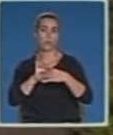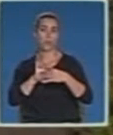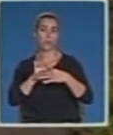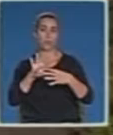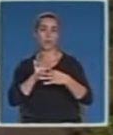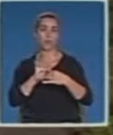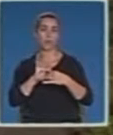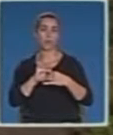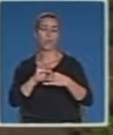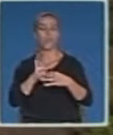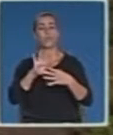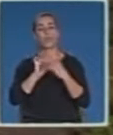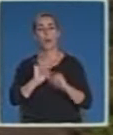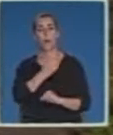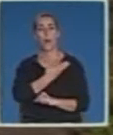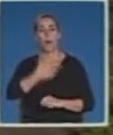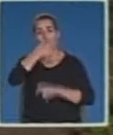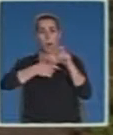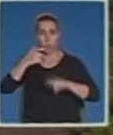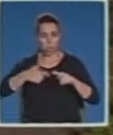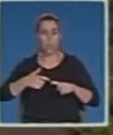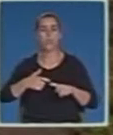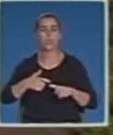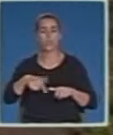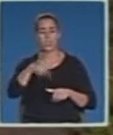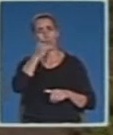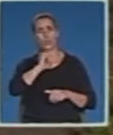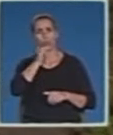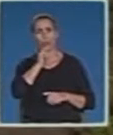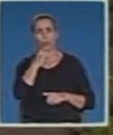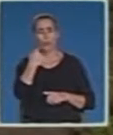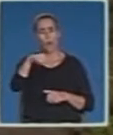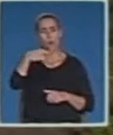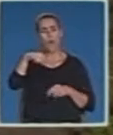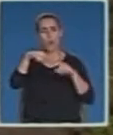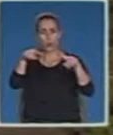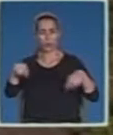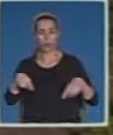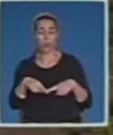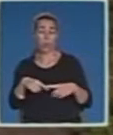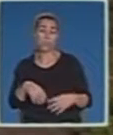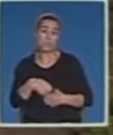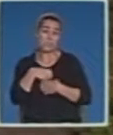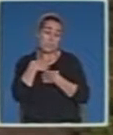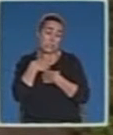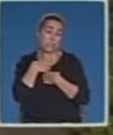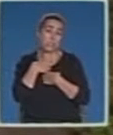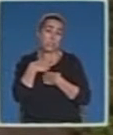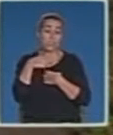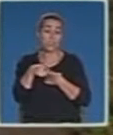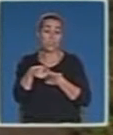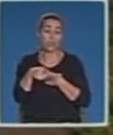sentido. Nos Açores e no local tão único faria todo o sentido. E esse seria um dos